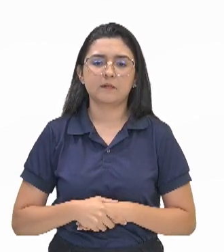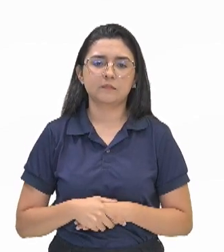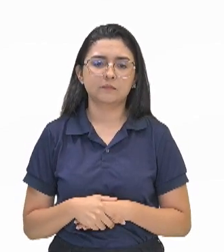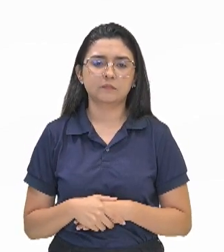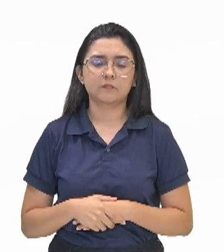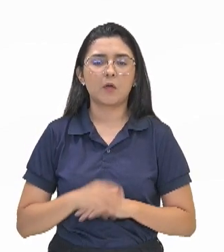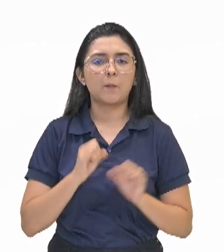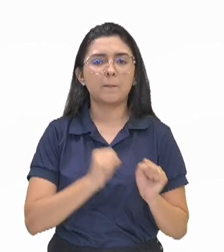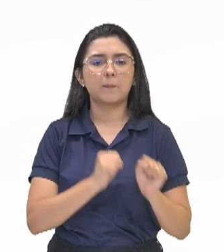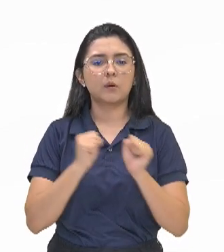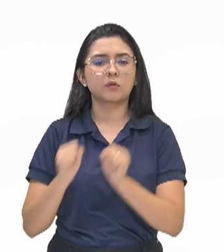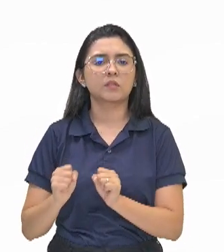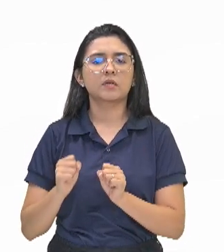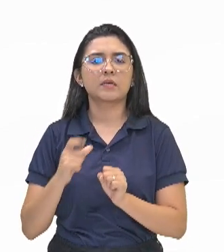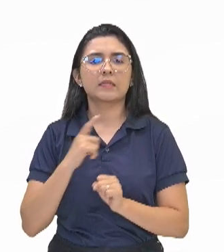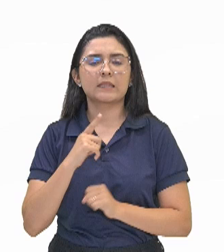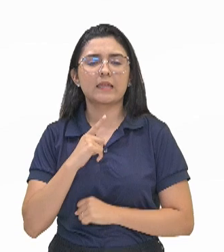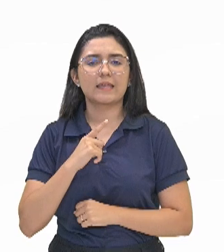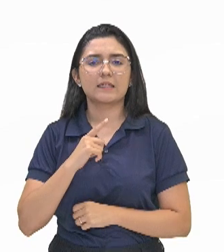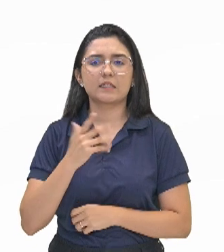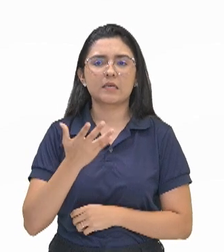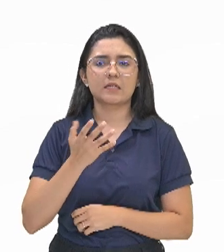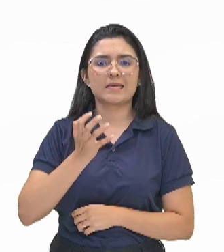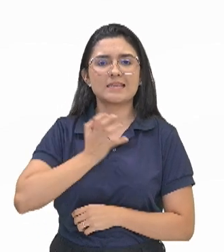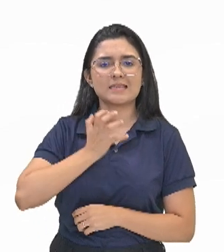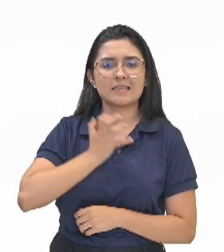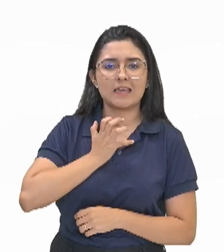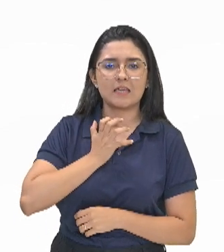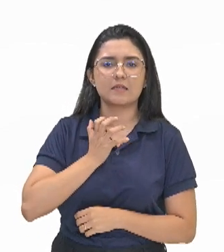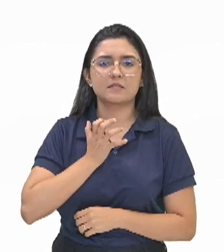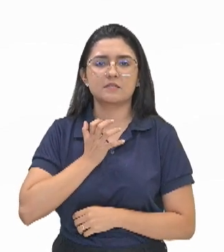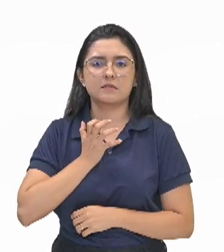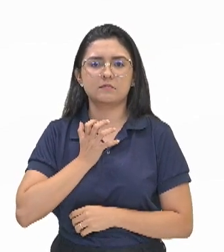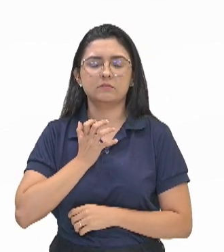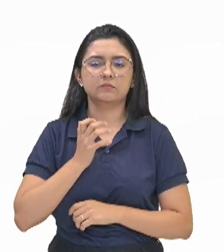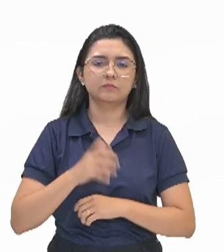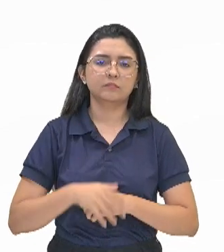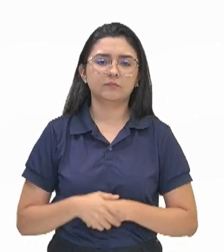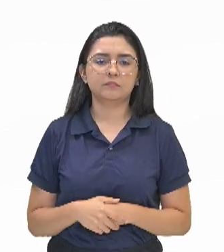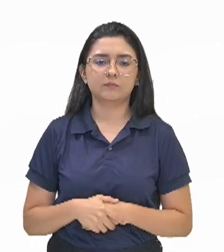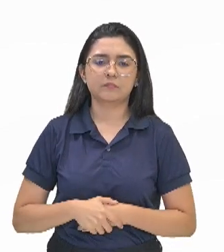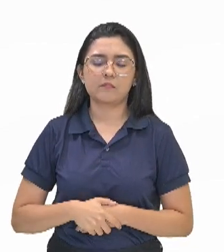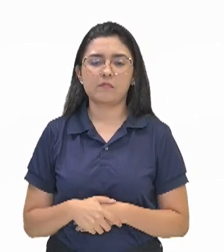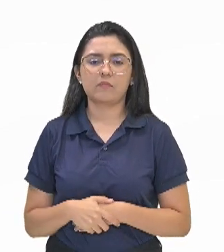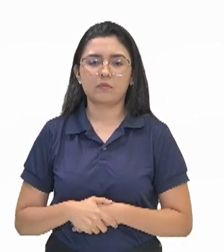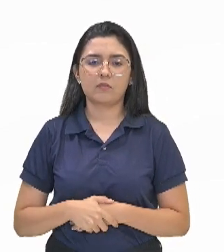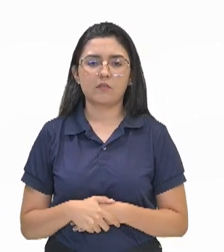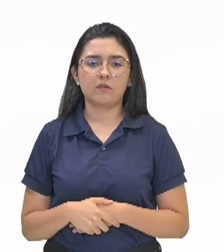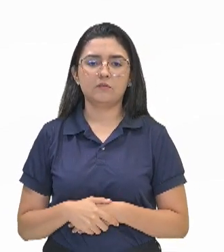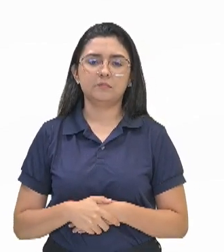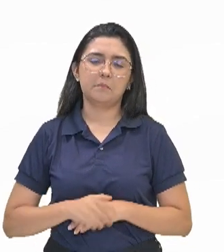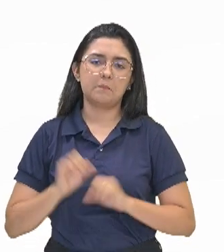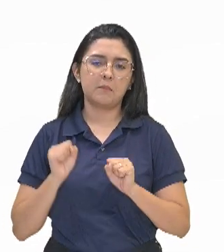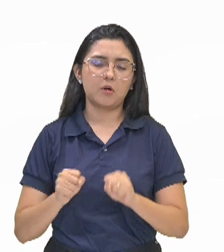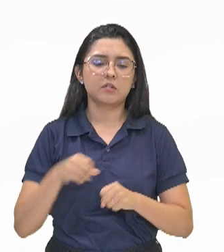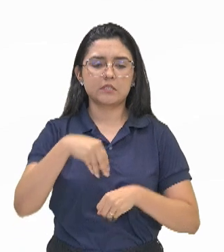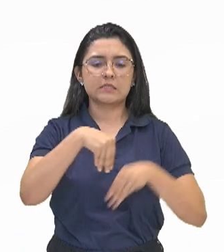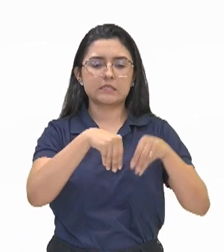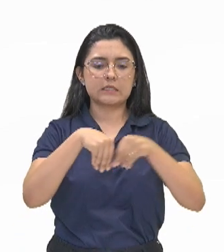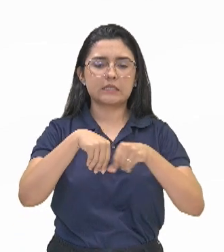é o poder de quem tem riqueza, de quem detém, né, essas riquezas. Pode ser terra, pode